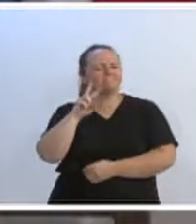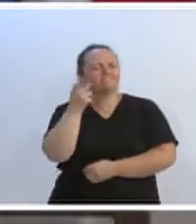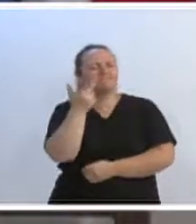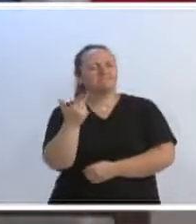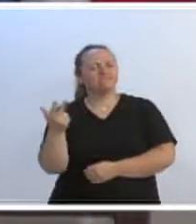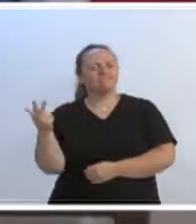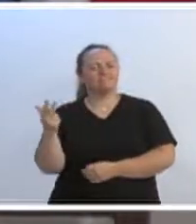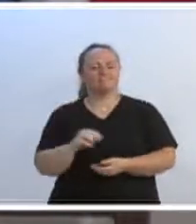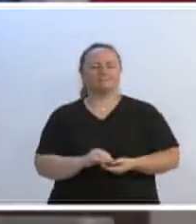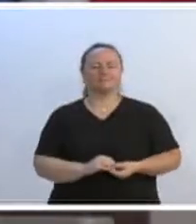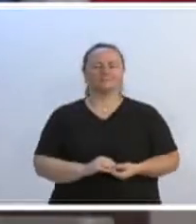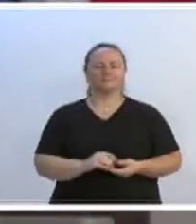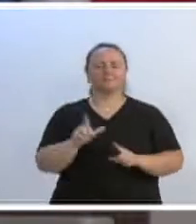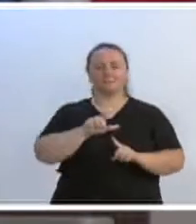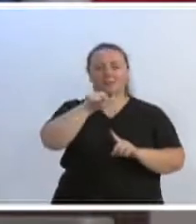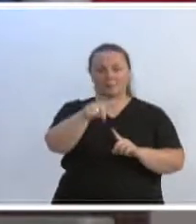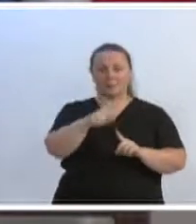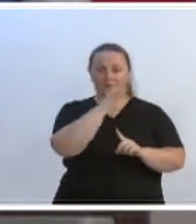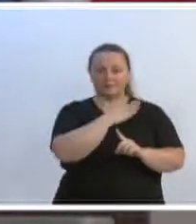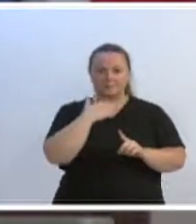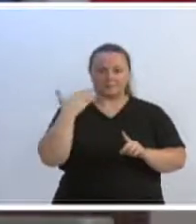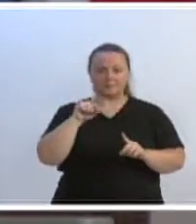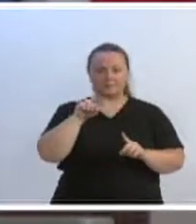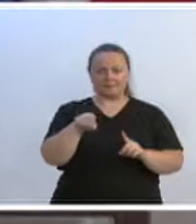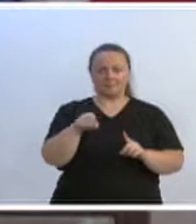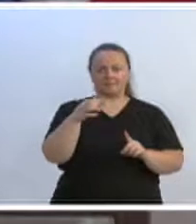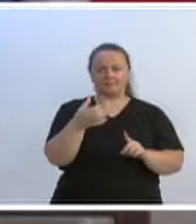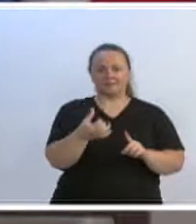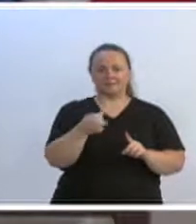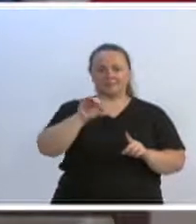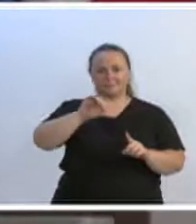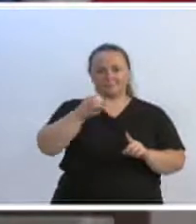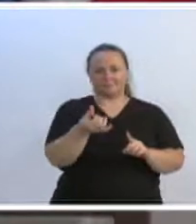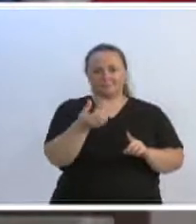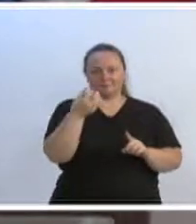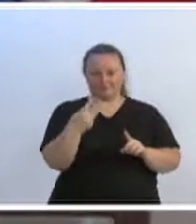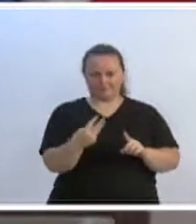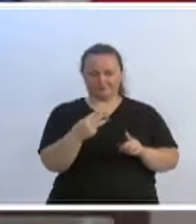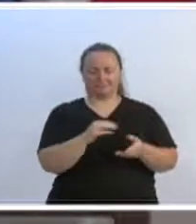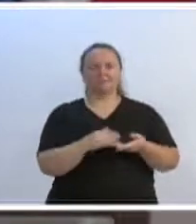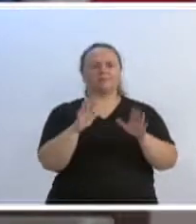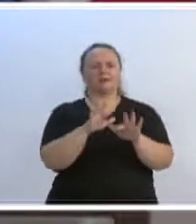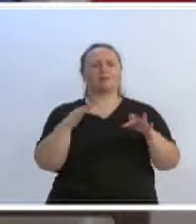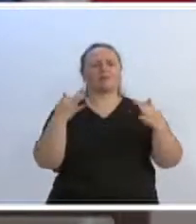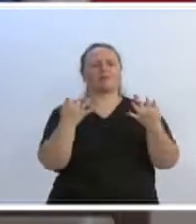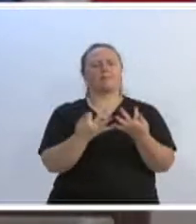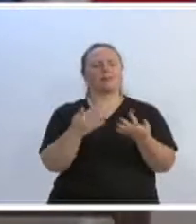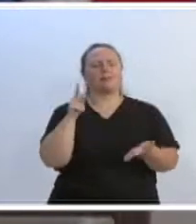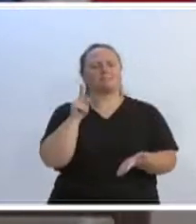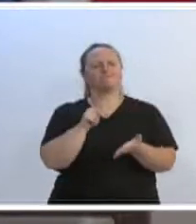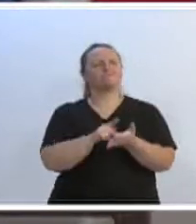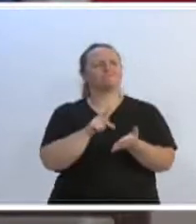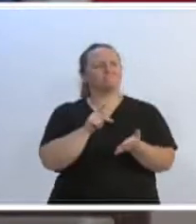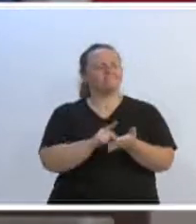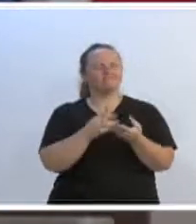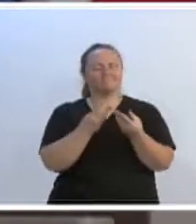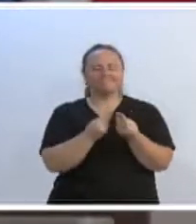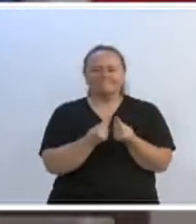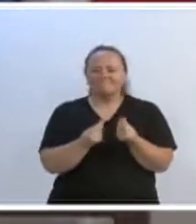mídias, dinâmicas virtuais desse mundo globalizado. É para a Prefeitura Municipal, para a